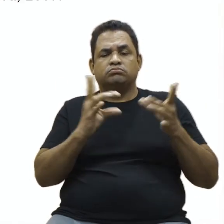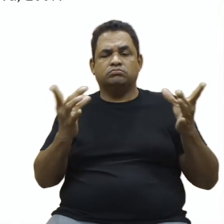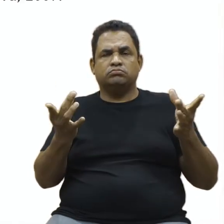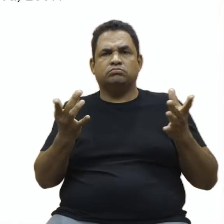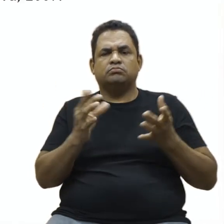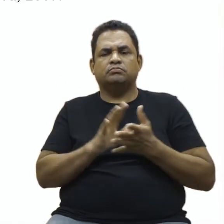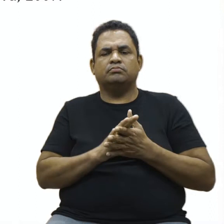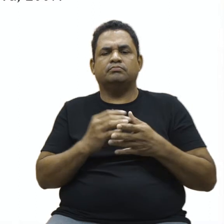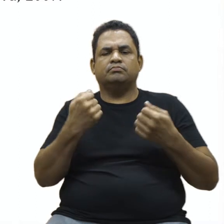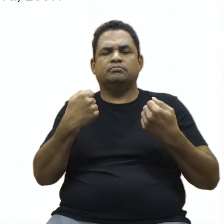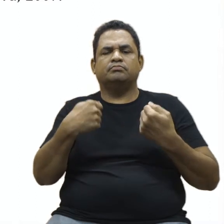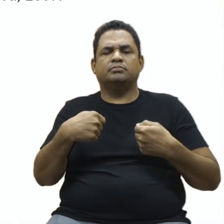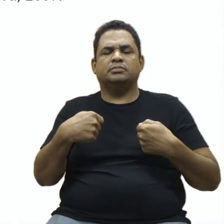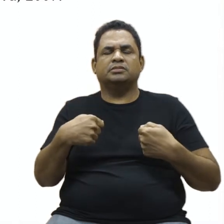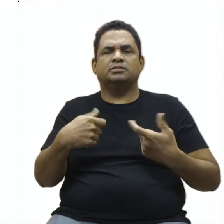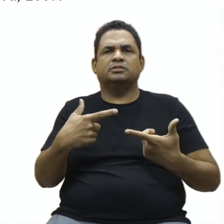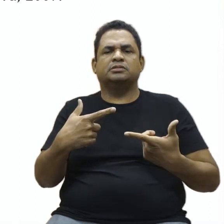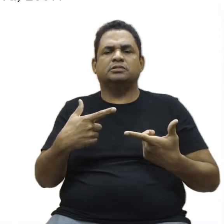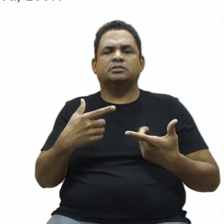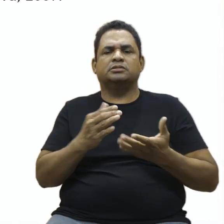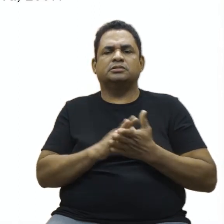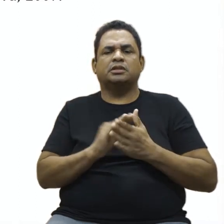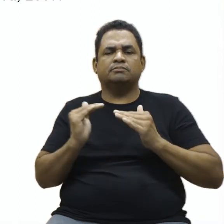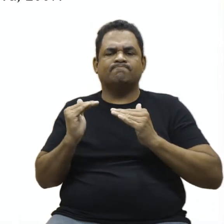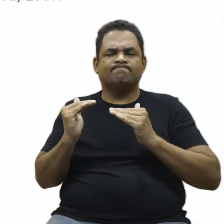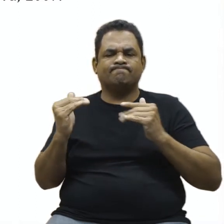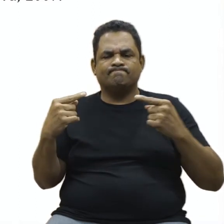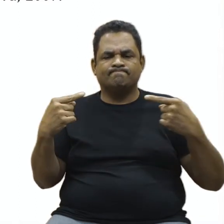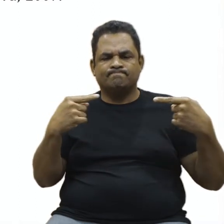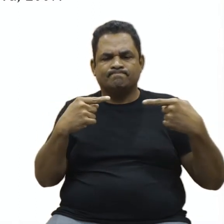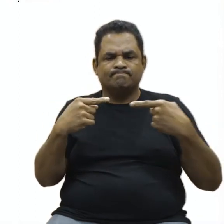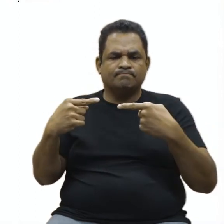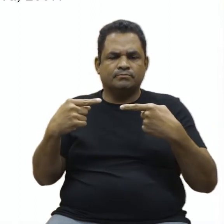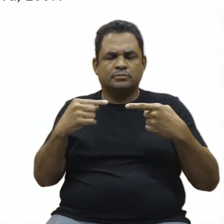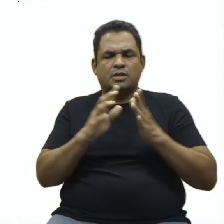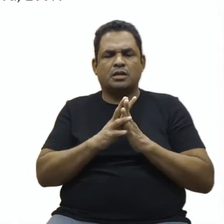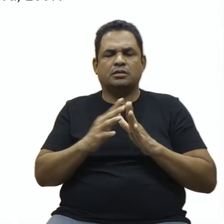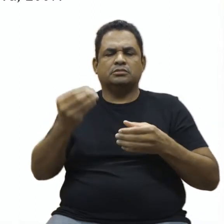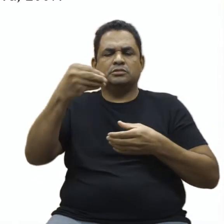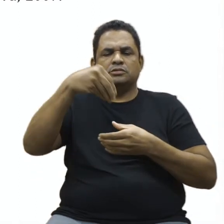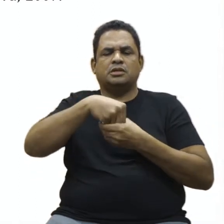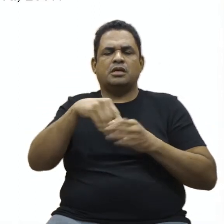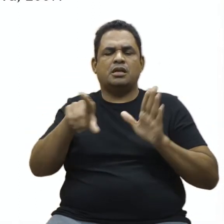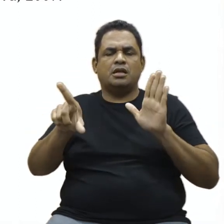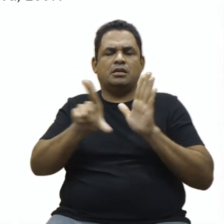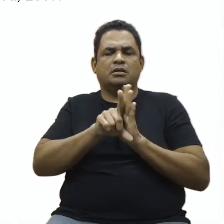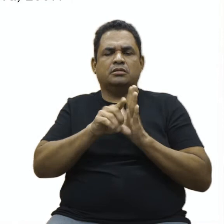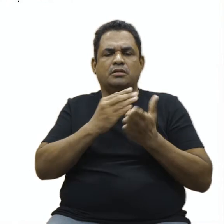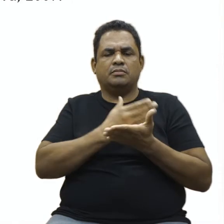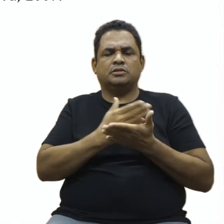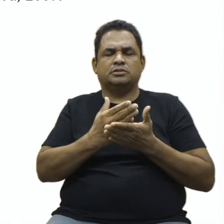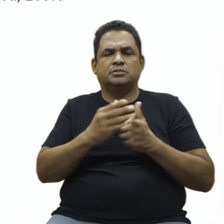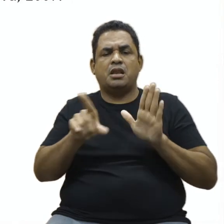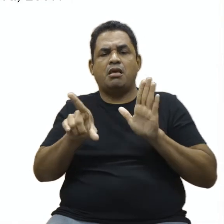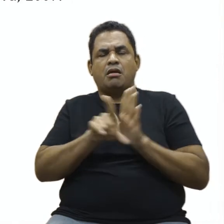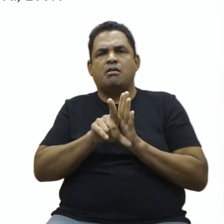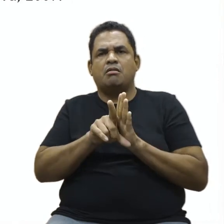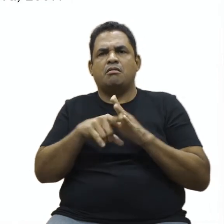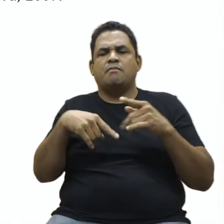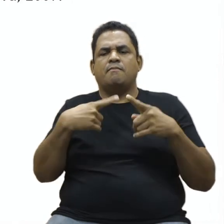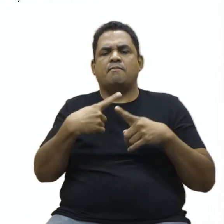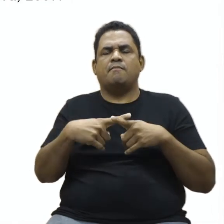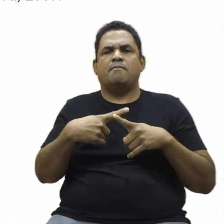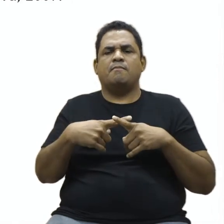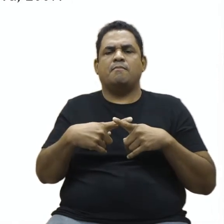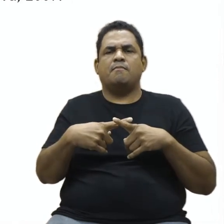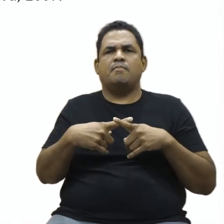tem que estar em conformidade com as leis vigentes, ou seja, o princípio legal. O princípio